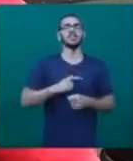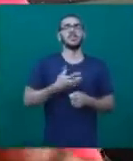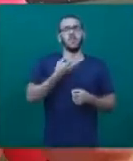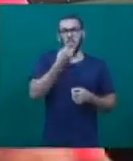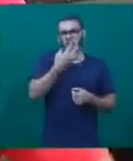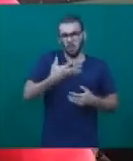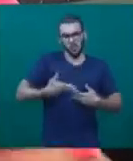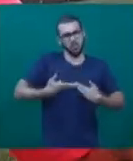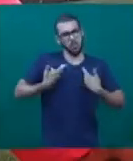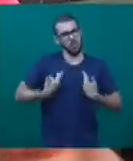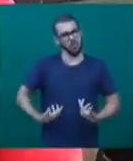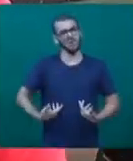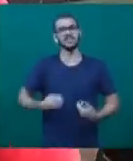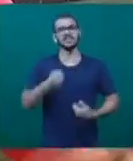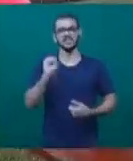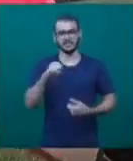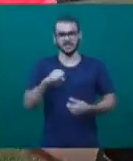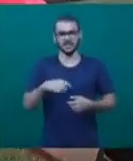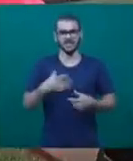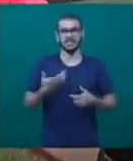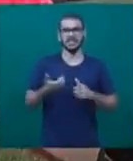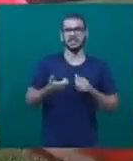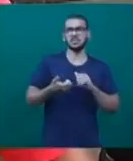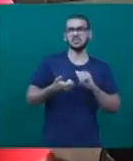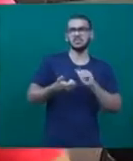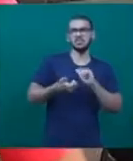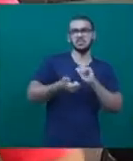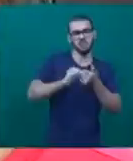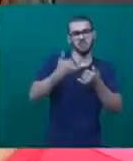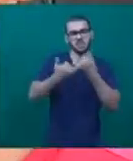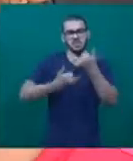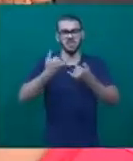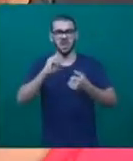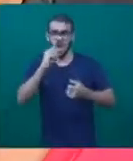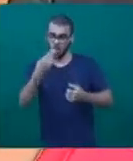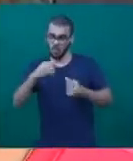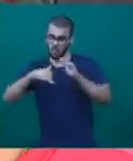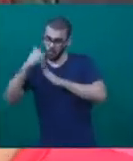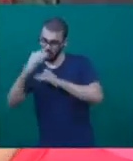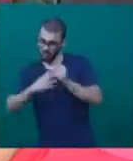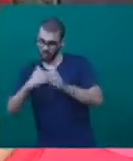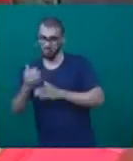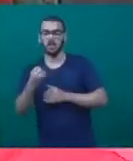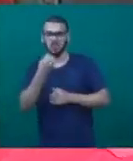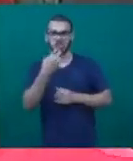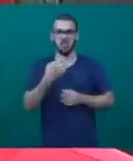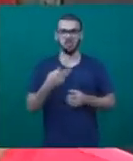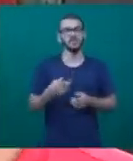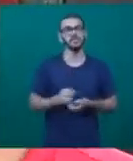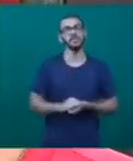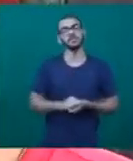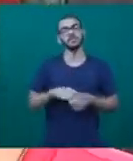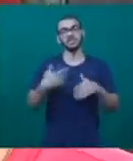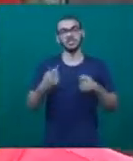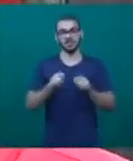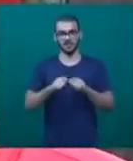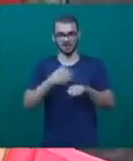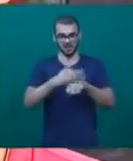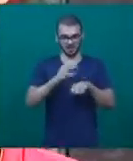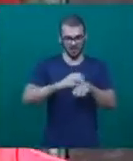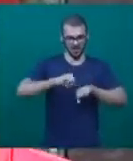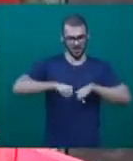benefícios da escalada, seja para quem pratica para se divertir ou para quem quer se profissionalizar. Aqui é feito um treinamento